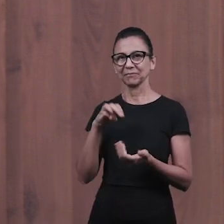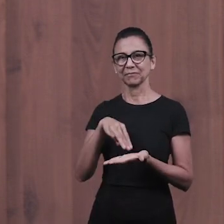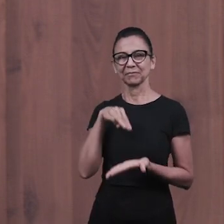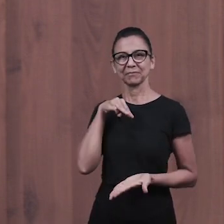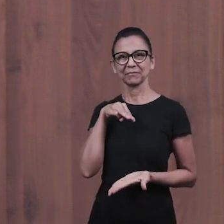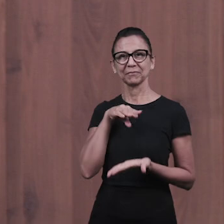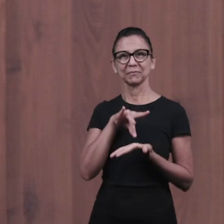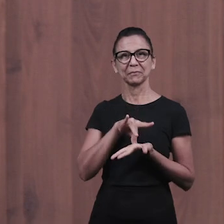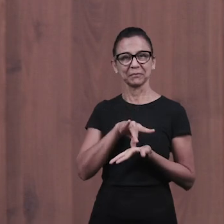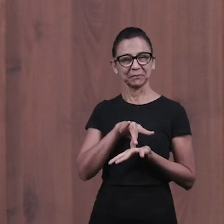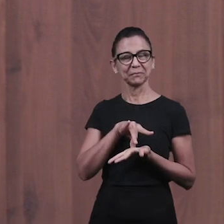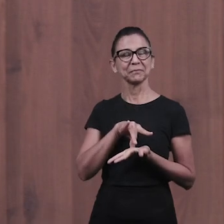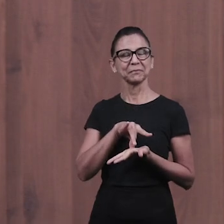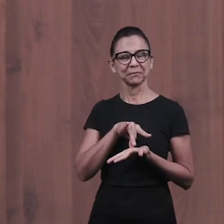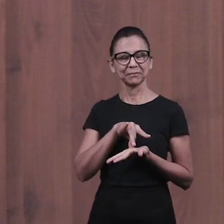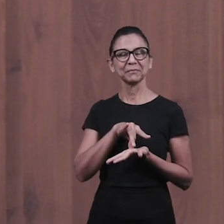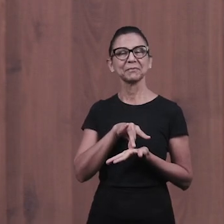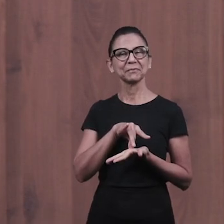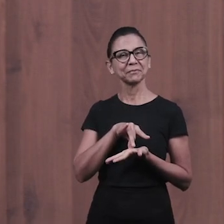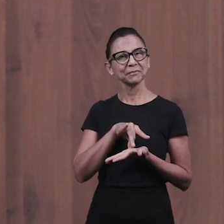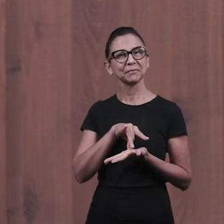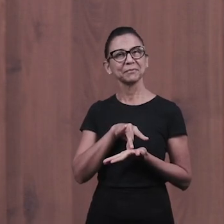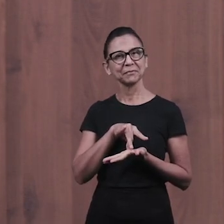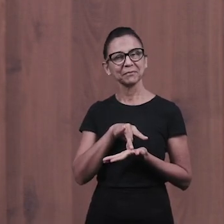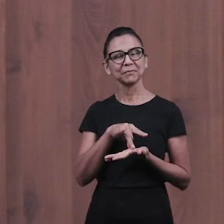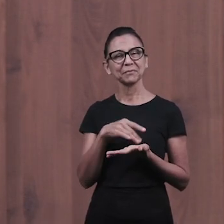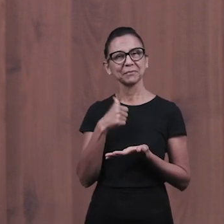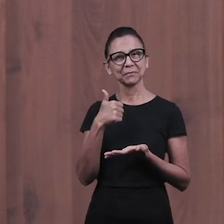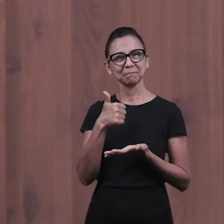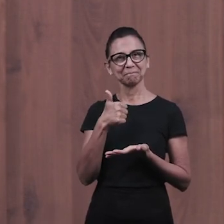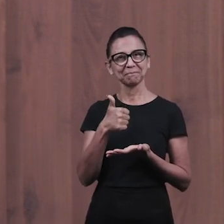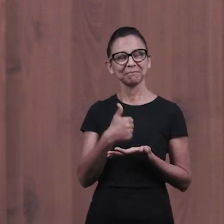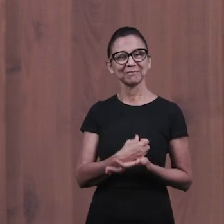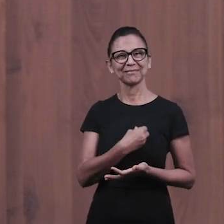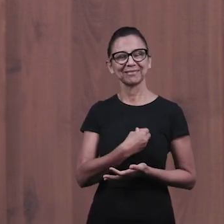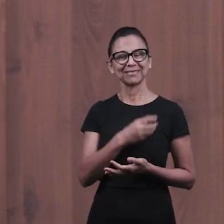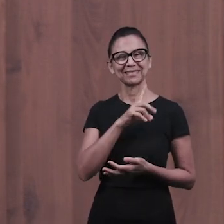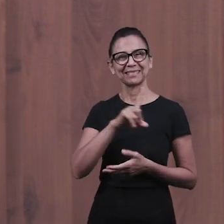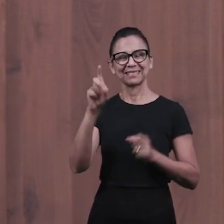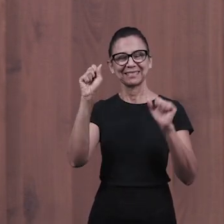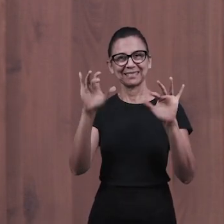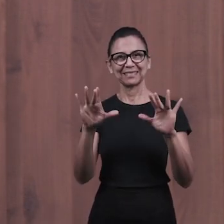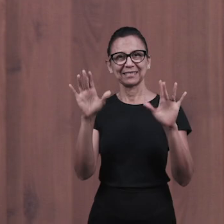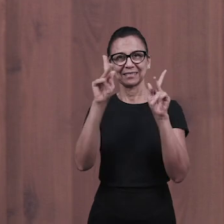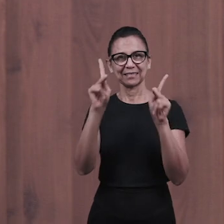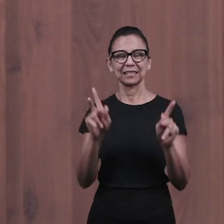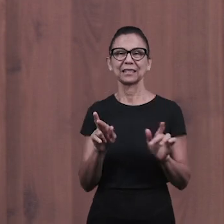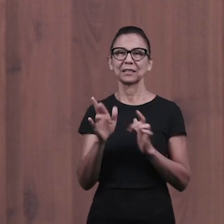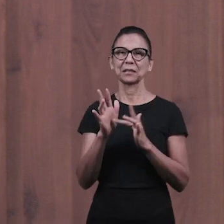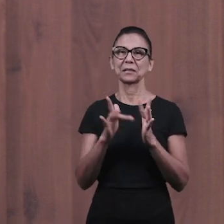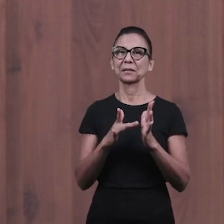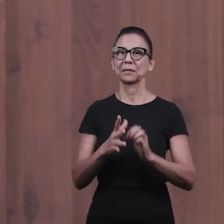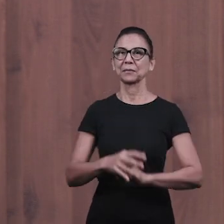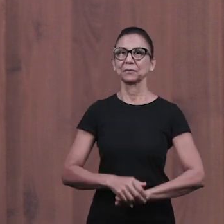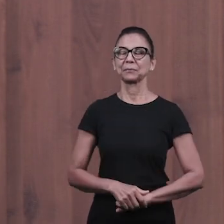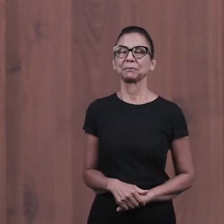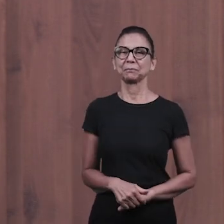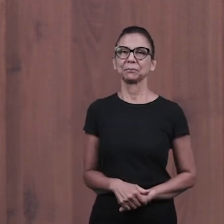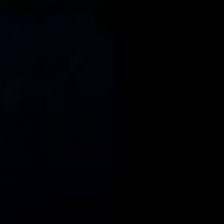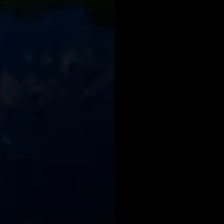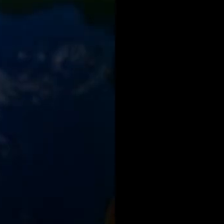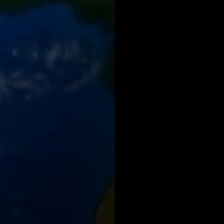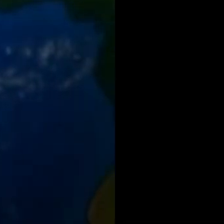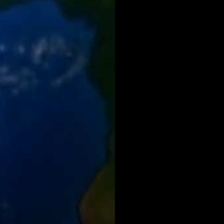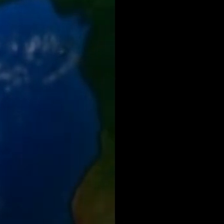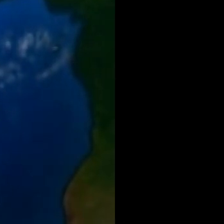da Igreja Cristã Maranata Oficial para participar da Escola Bíblica daqui a pouco. Que Deus então abençoe com a paz do Senhor Jesus.